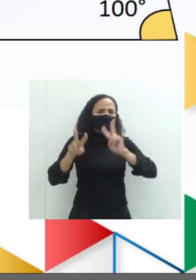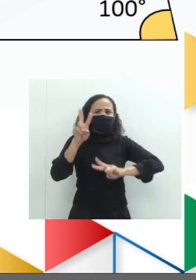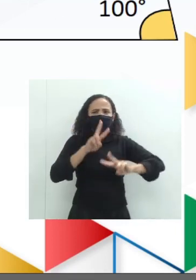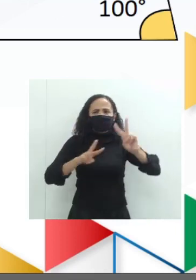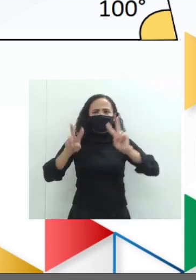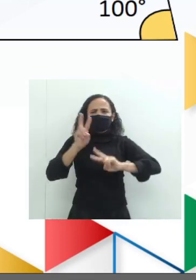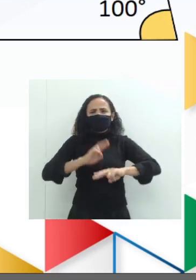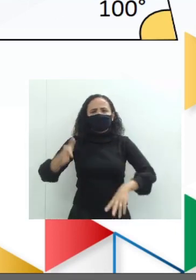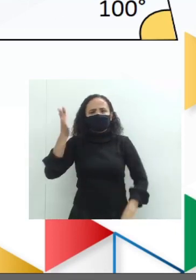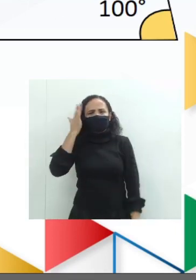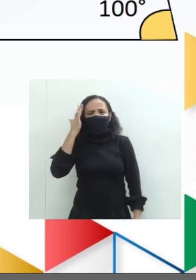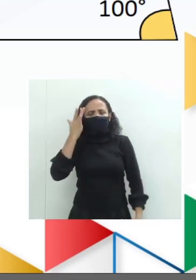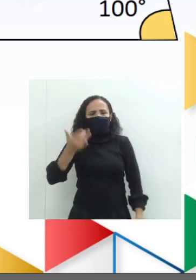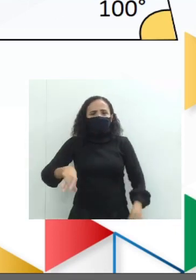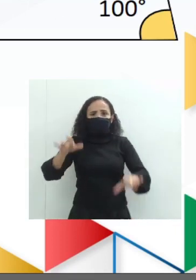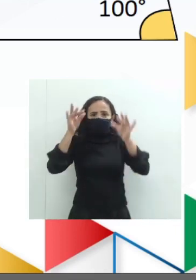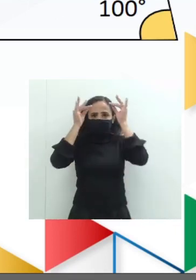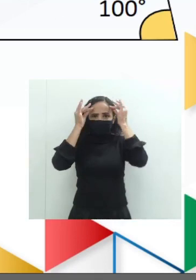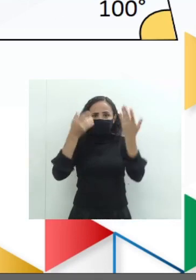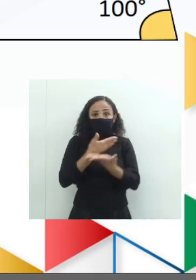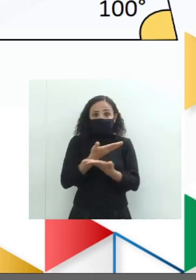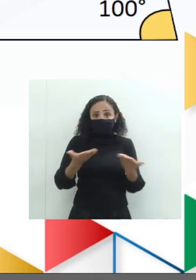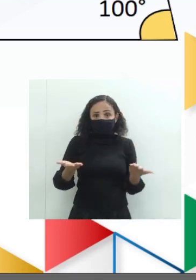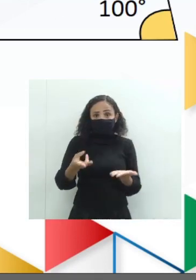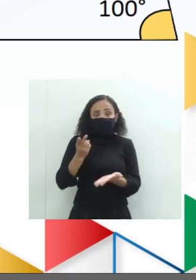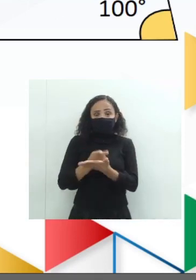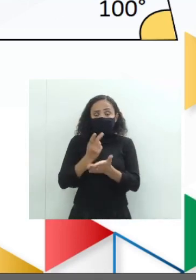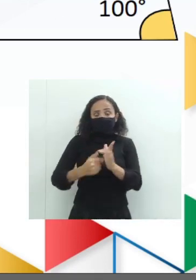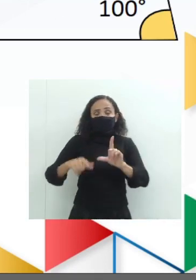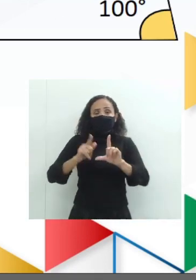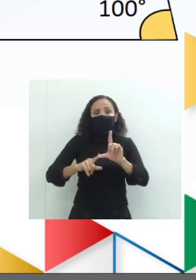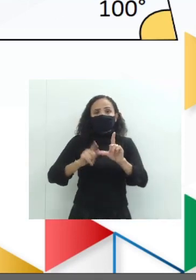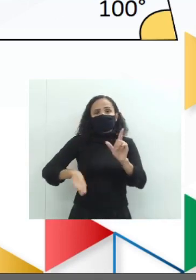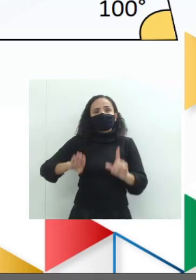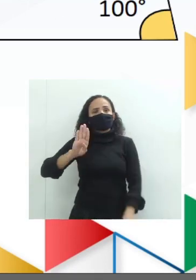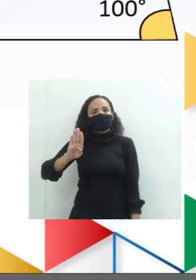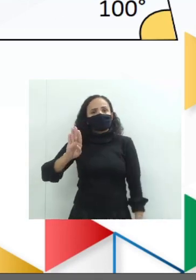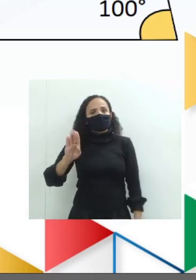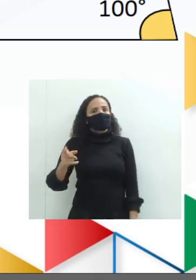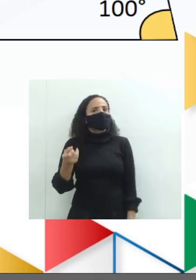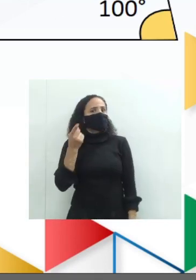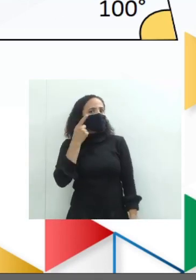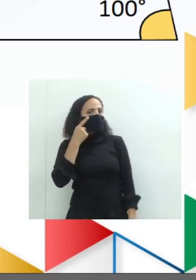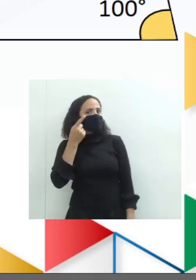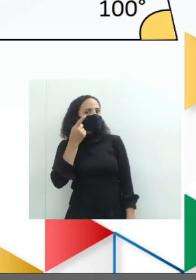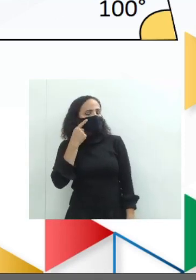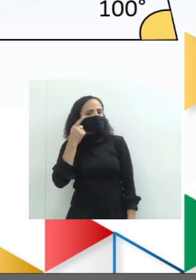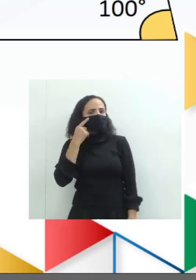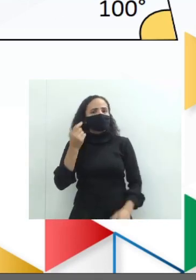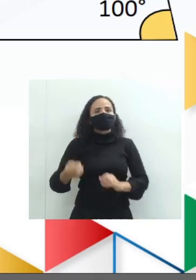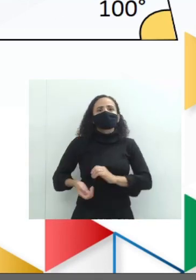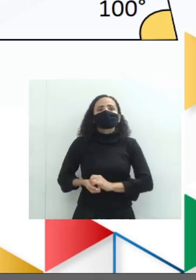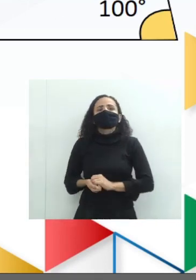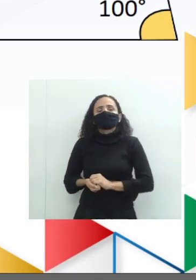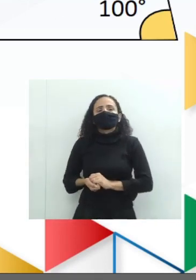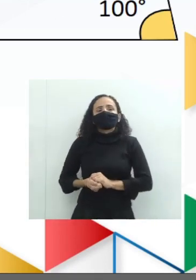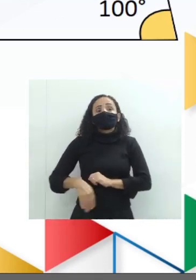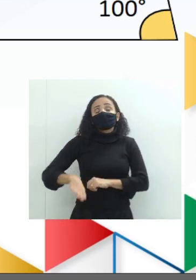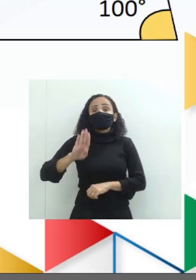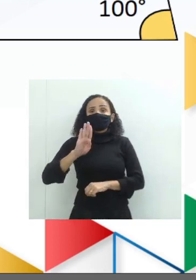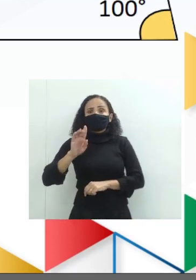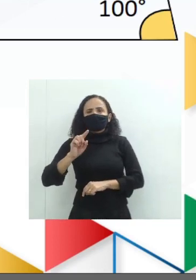eu entender, tá? Agora vamos para a letra B. Olha, preste atenção. No item B, cada ângulo